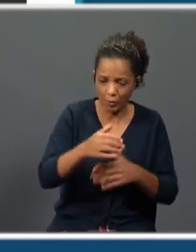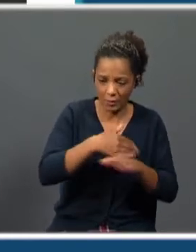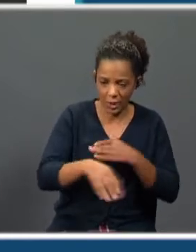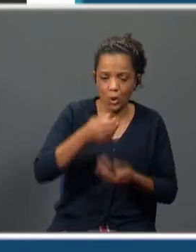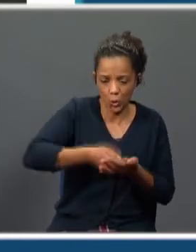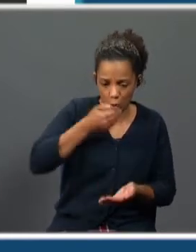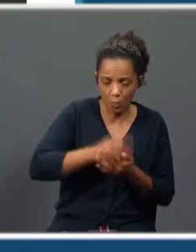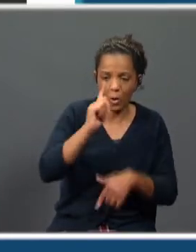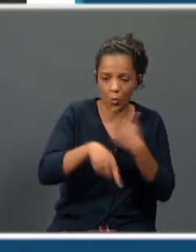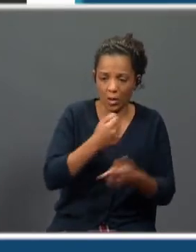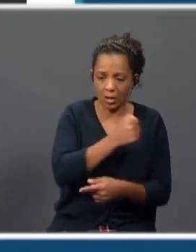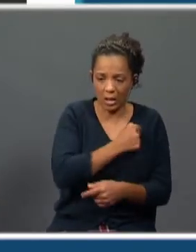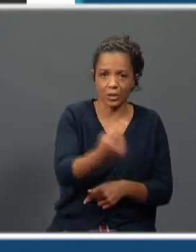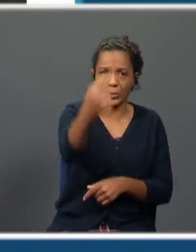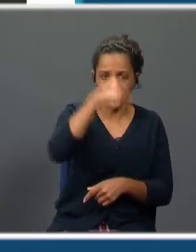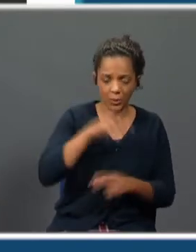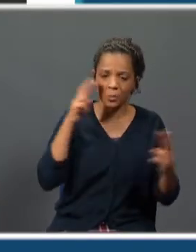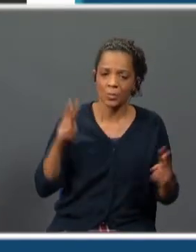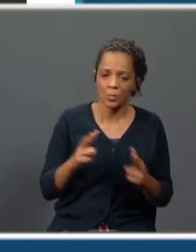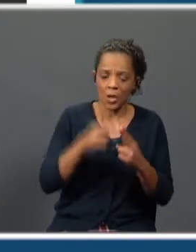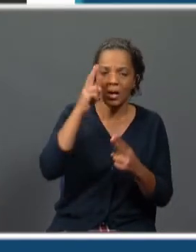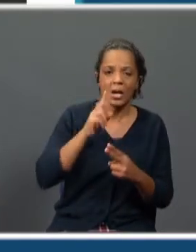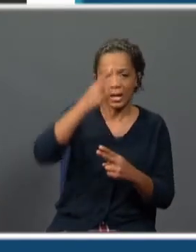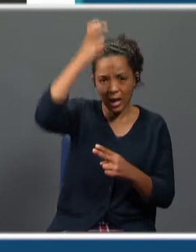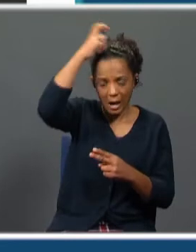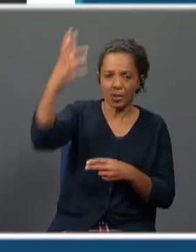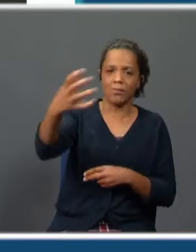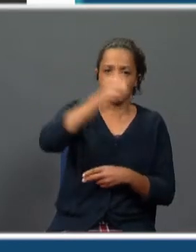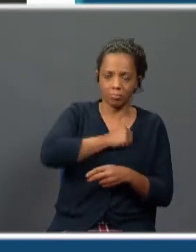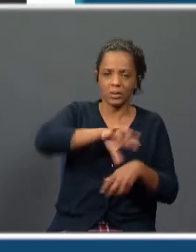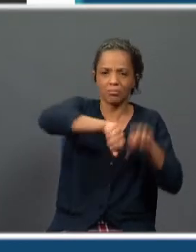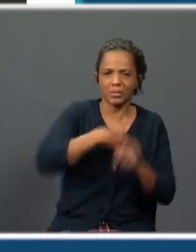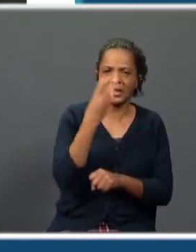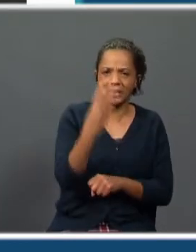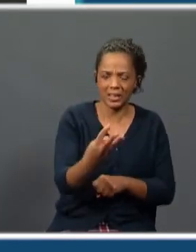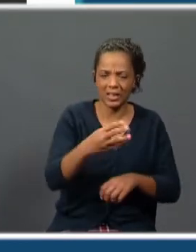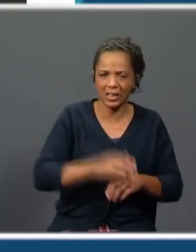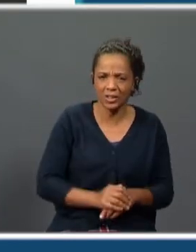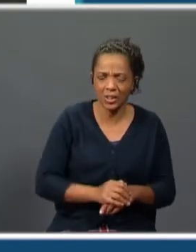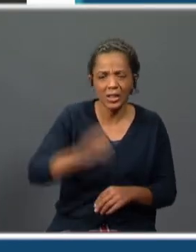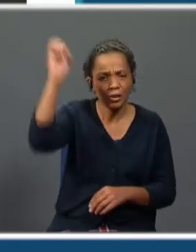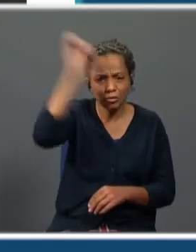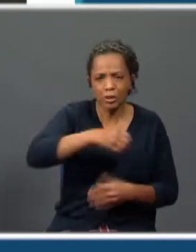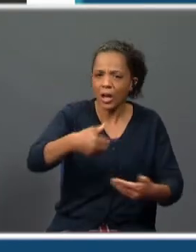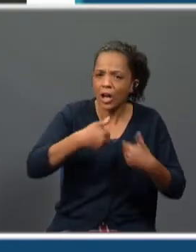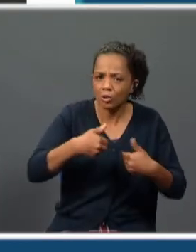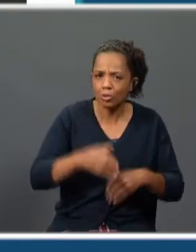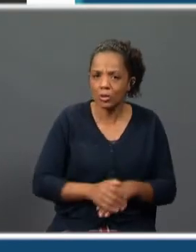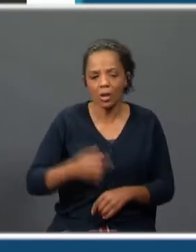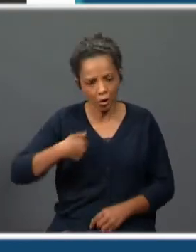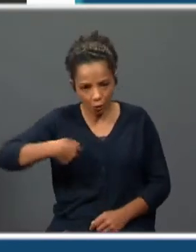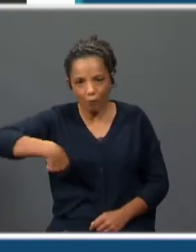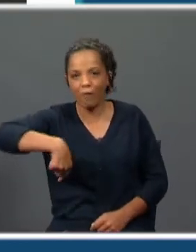caldinho e quando voltei para casa encontrei lá a cabra cabrês que me salta em cima e me faz em três. Ninguém lá quer ir. Mas eu